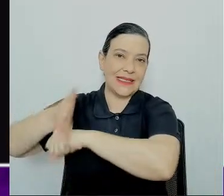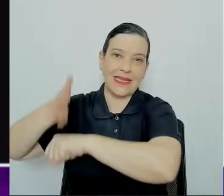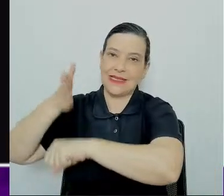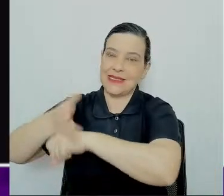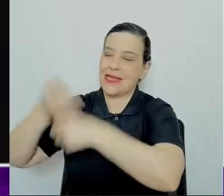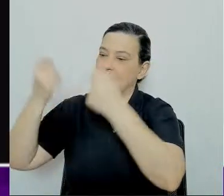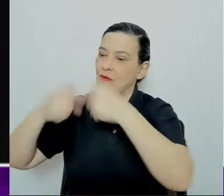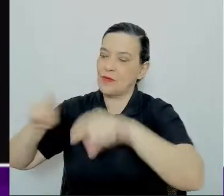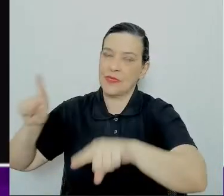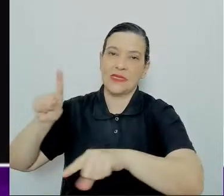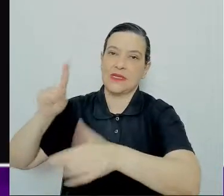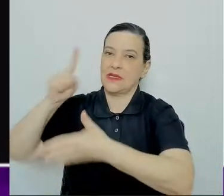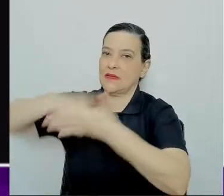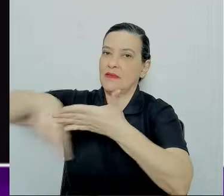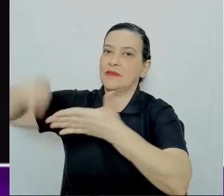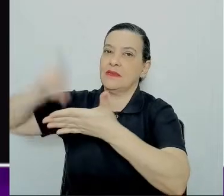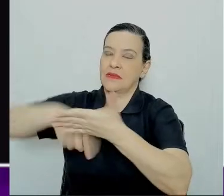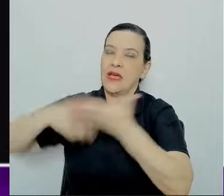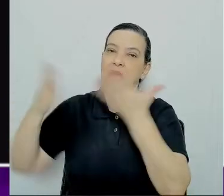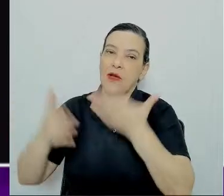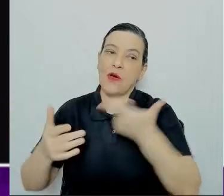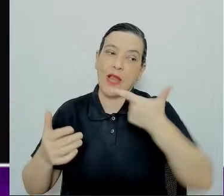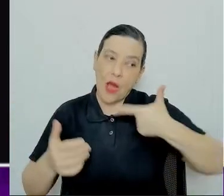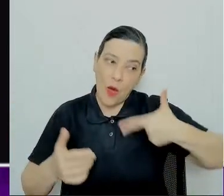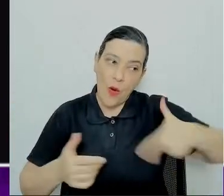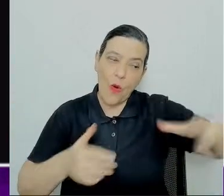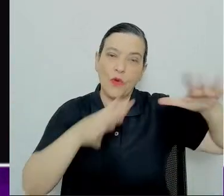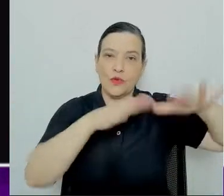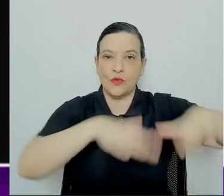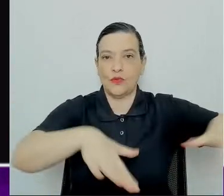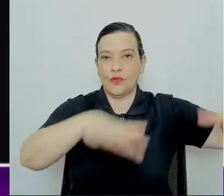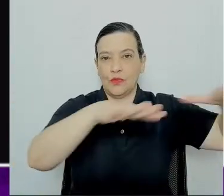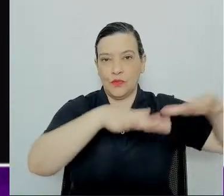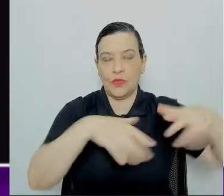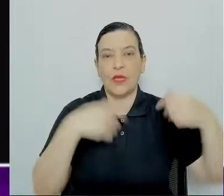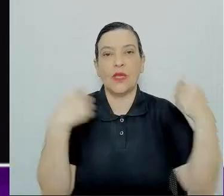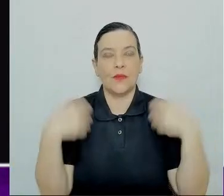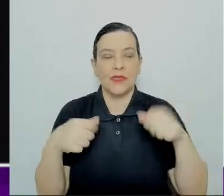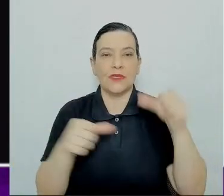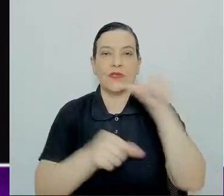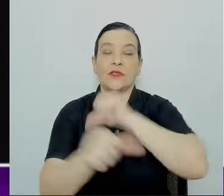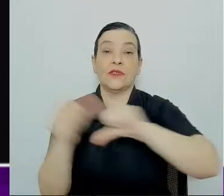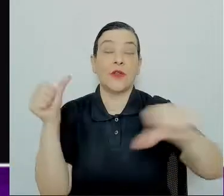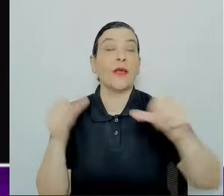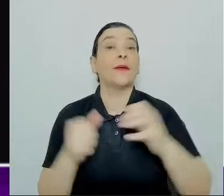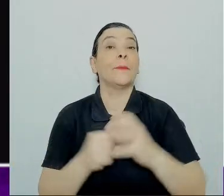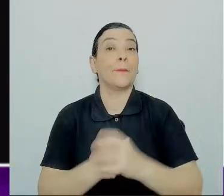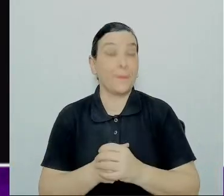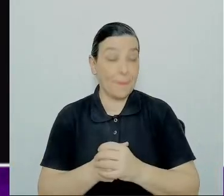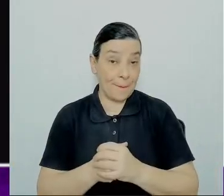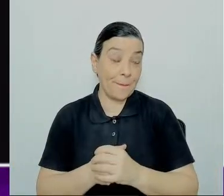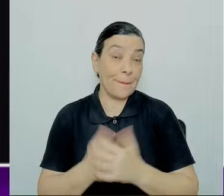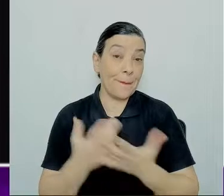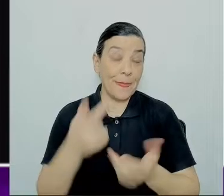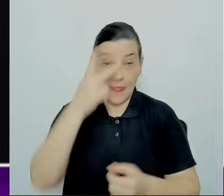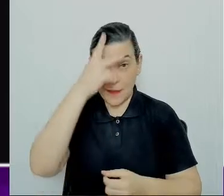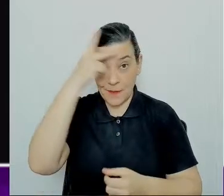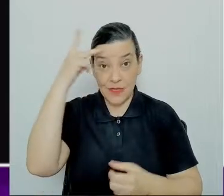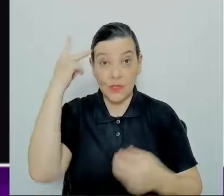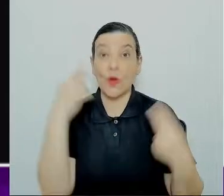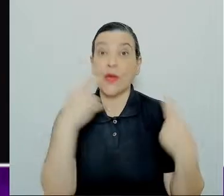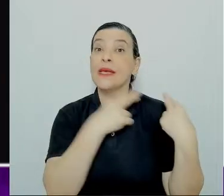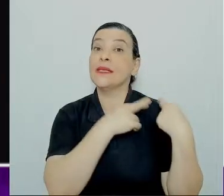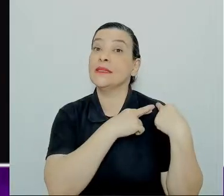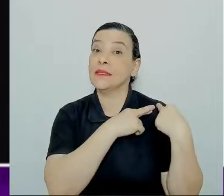Não, agora ela tem esse permissionamento aqui, mas está elevado demais, eu preciso que troque. Então, alguém é responsável por